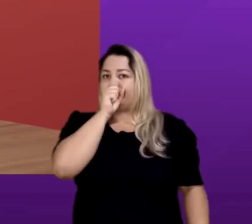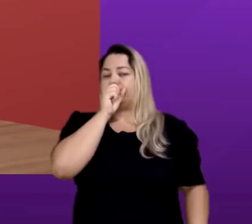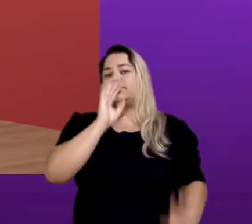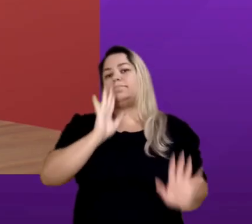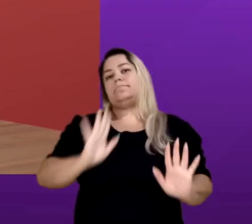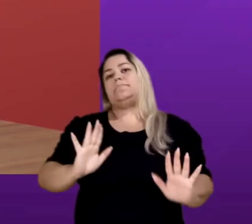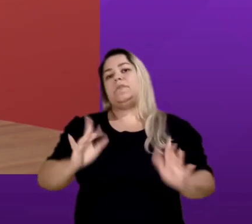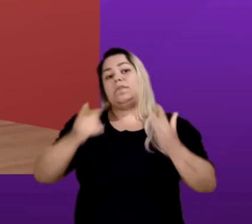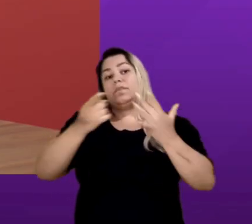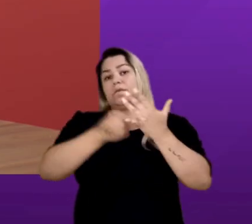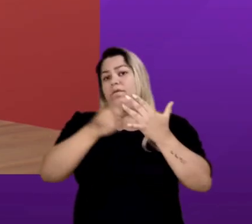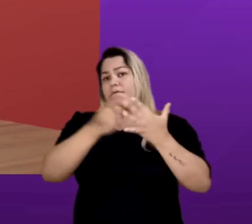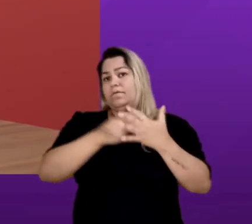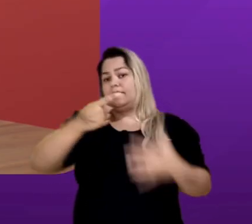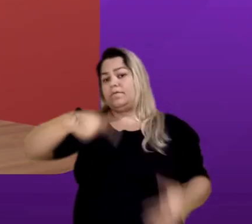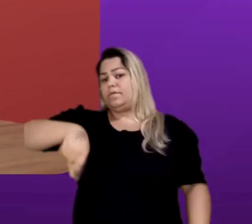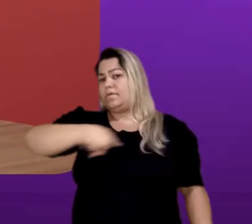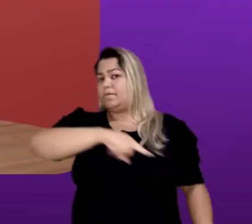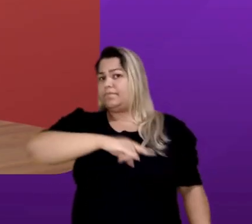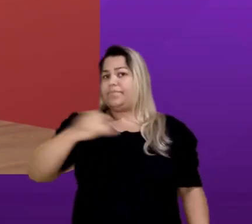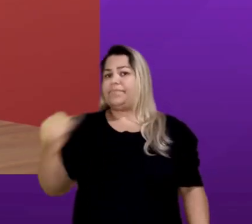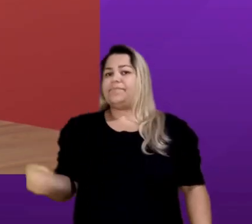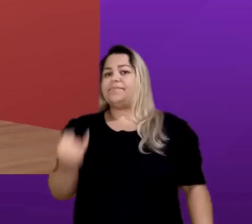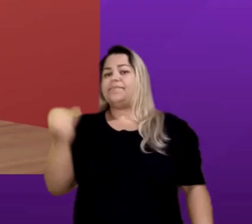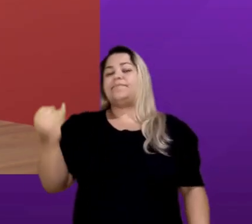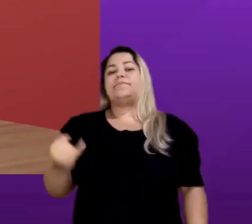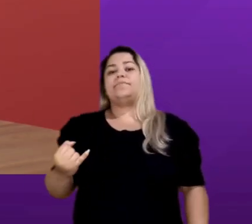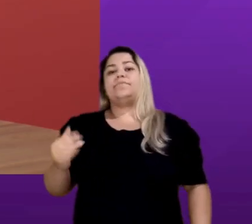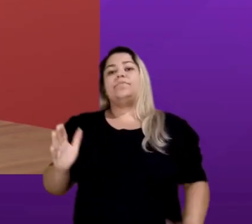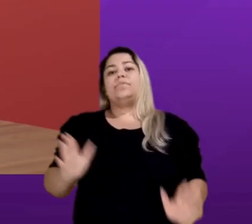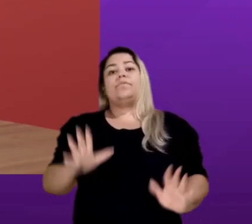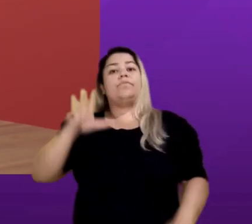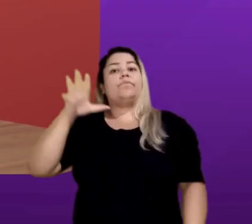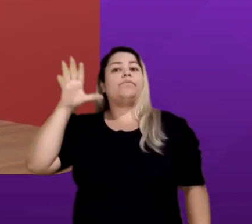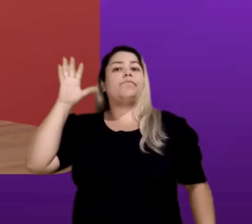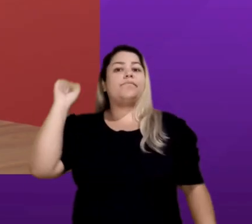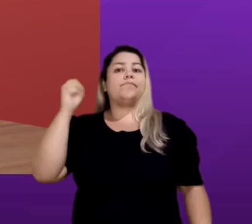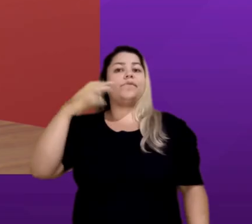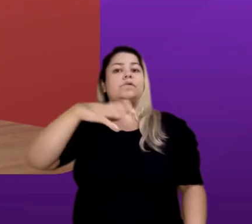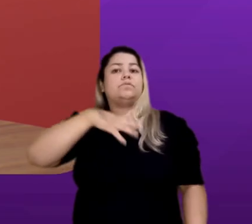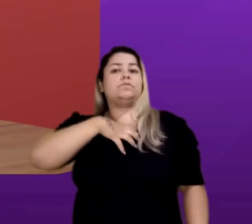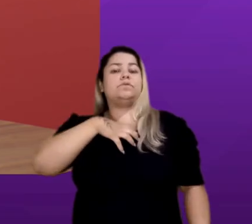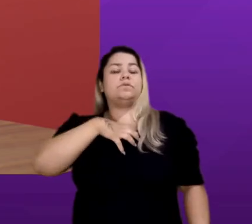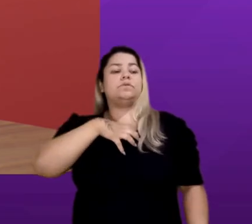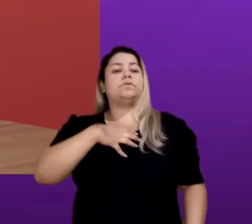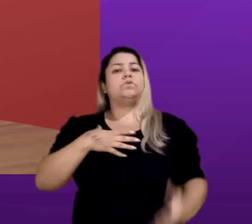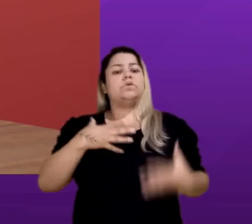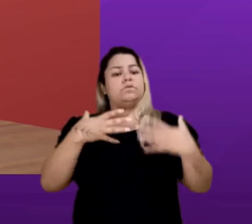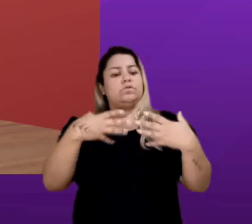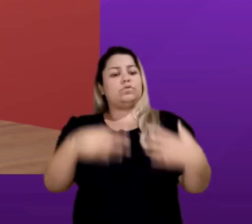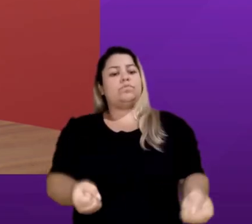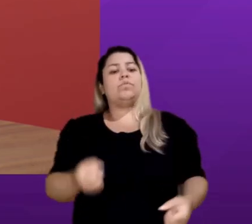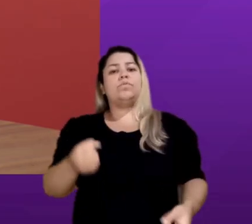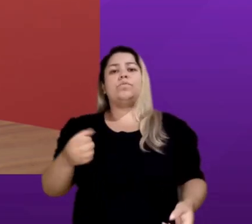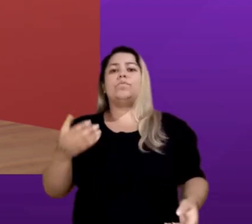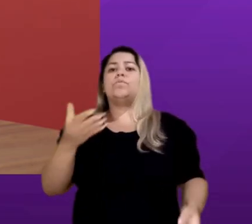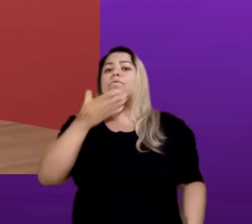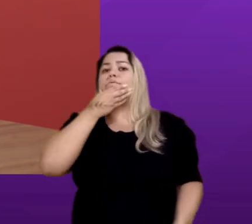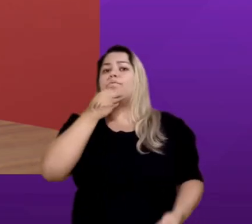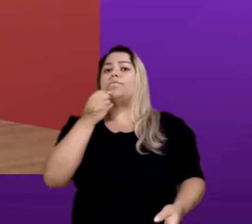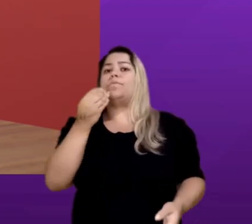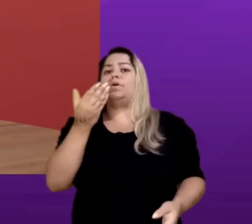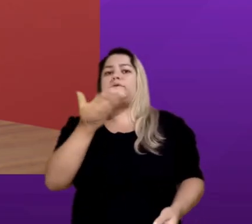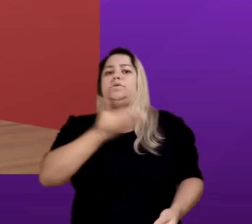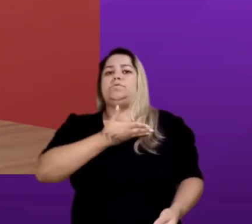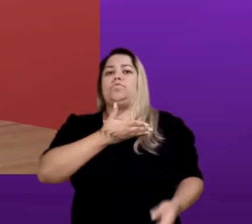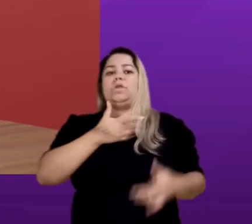aqui é muito importante o processo da escuta e sentir acolhida por um companheiro que milita e que também